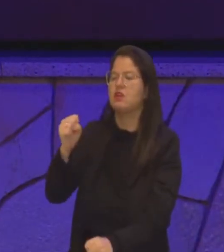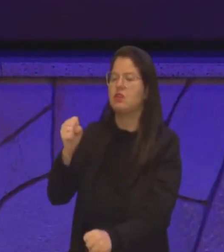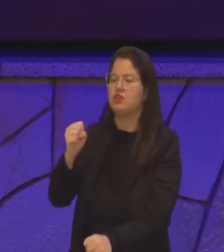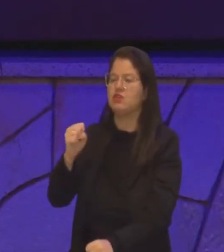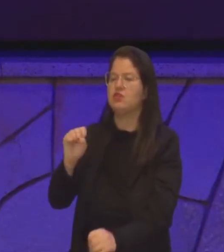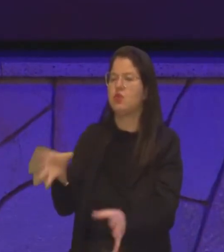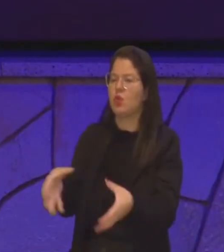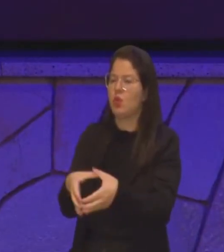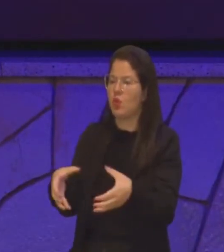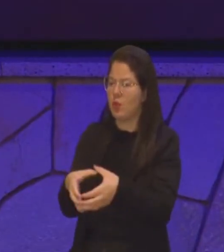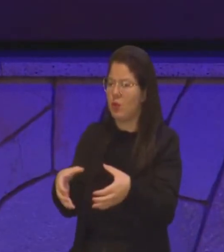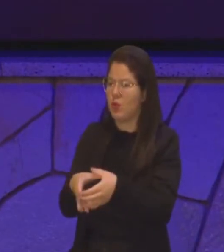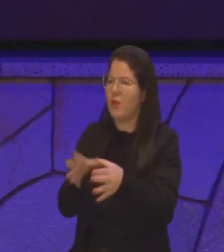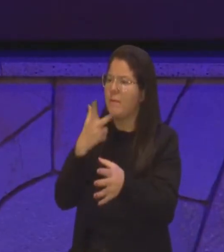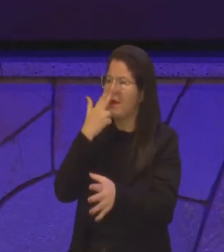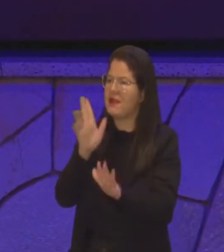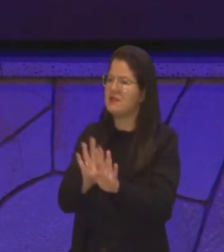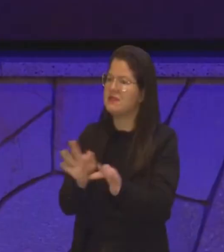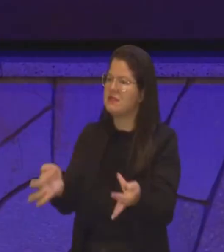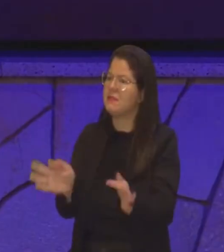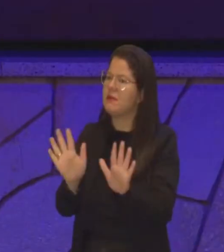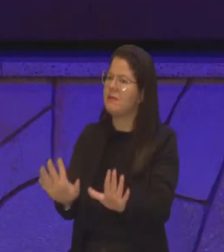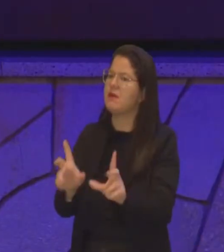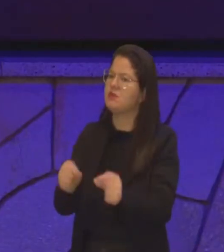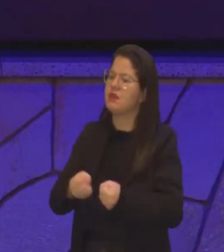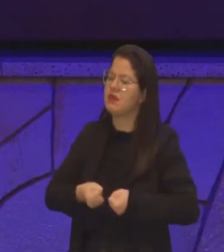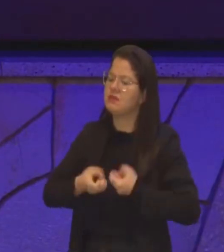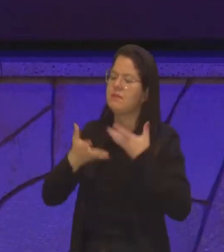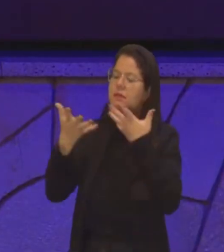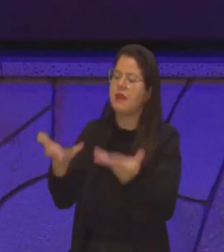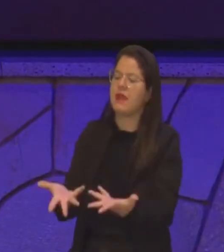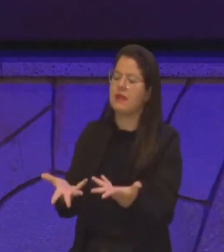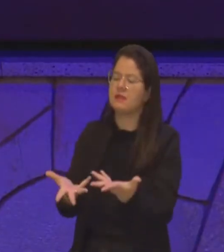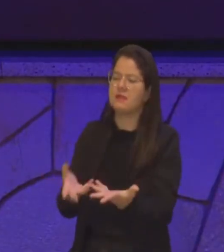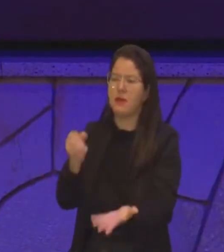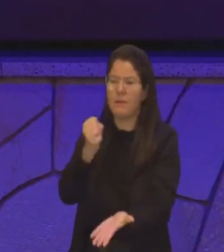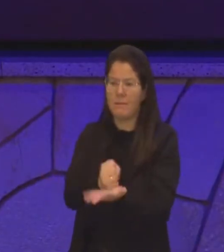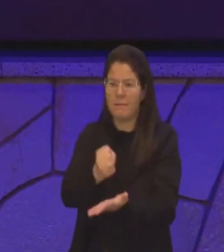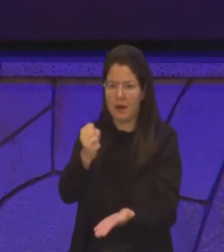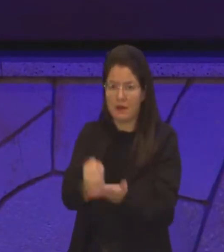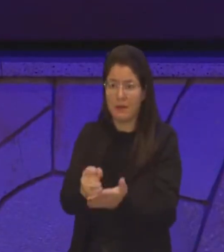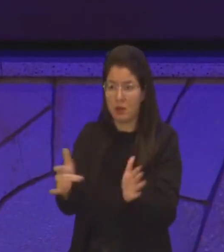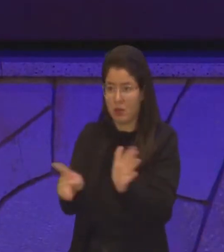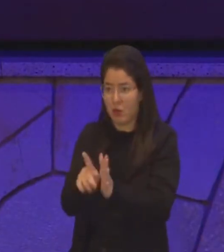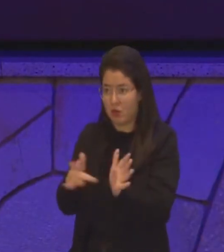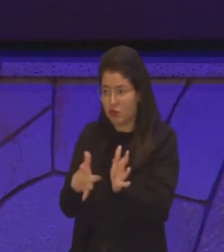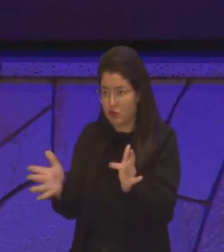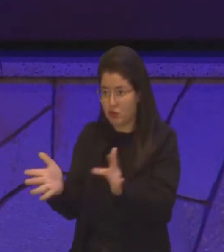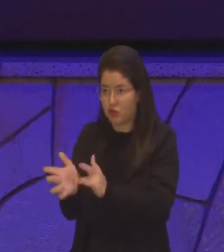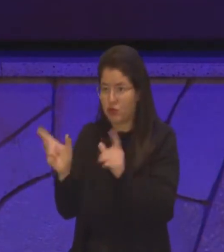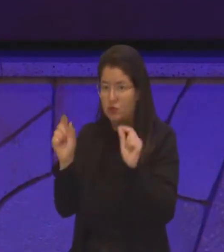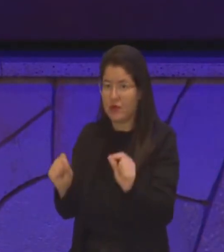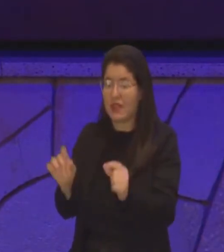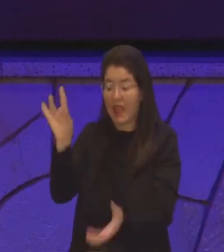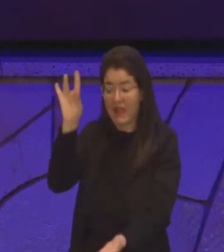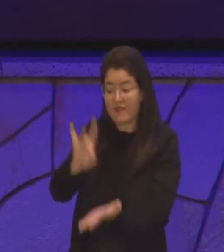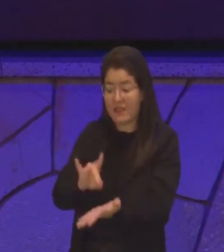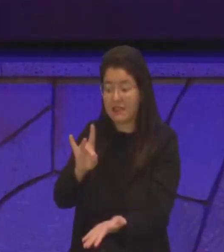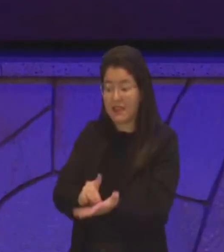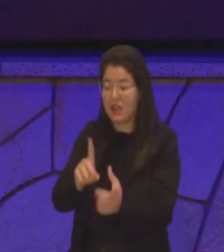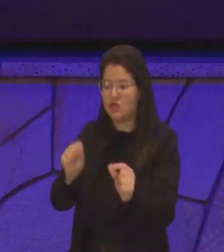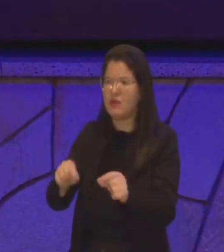simples, mas na verdade expressa no grande mandamento de Jesus. Há verdades